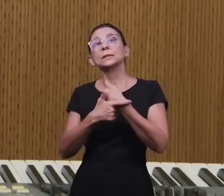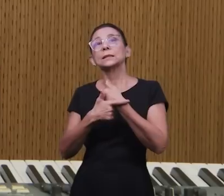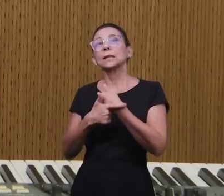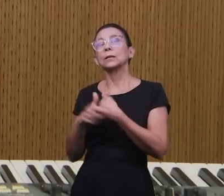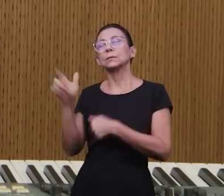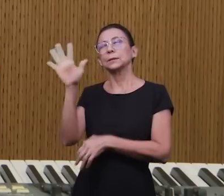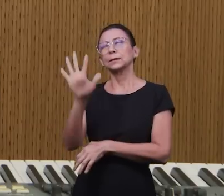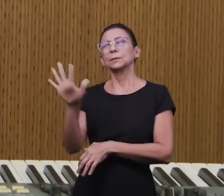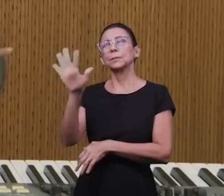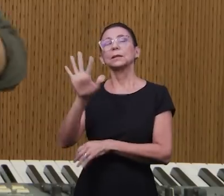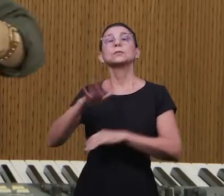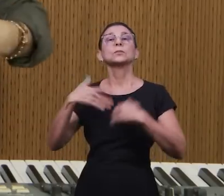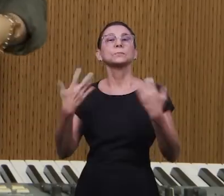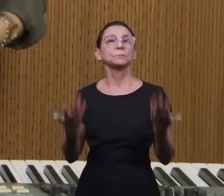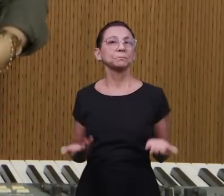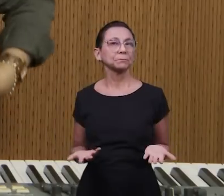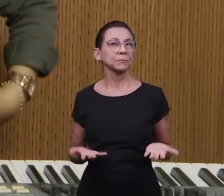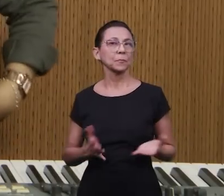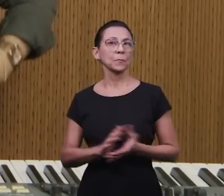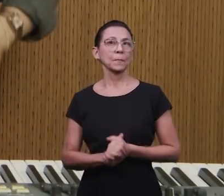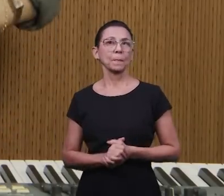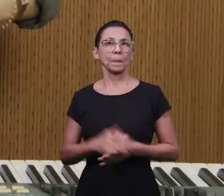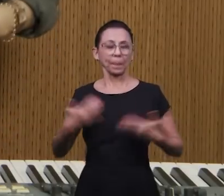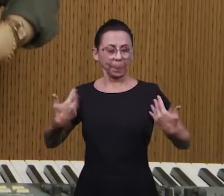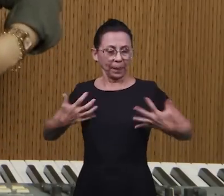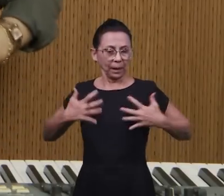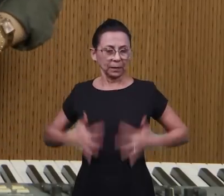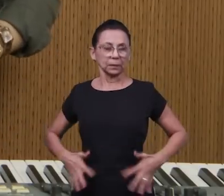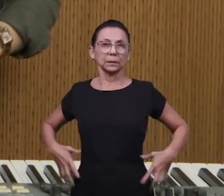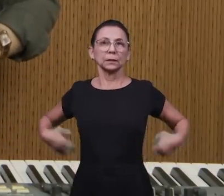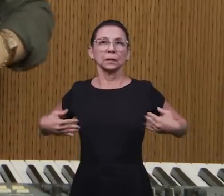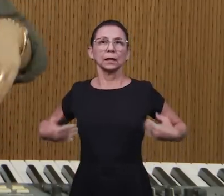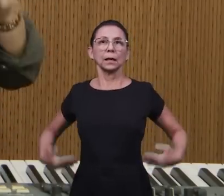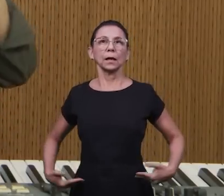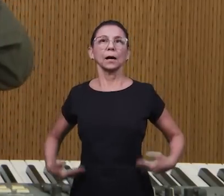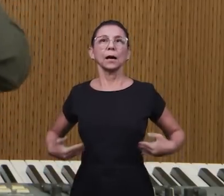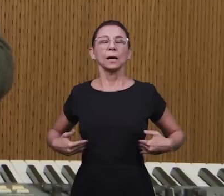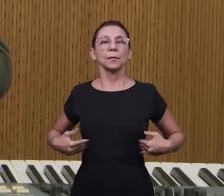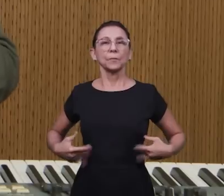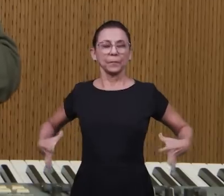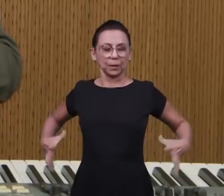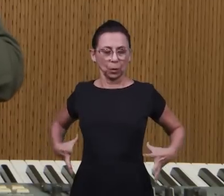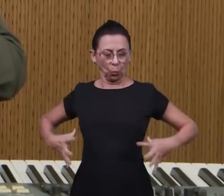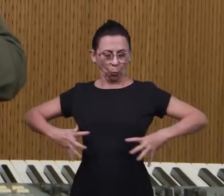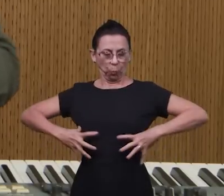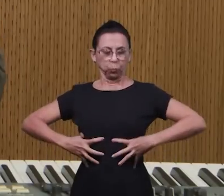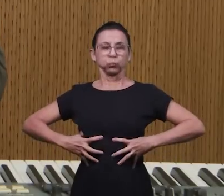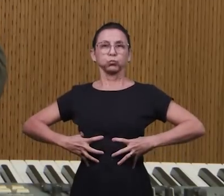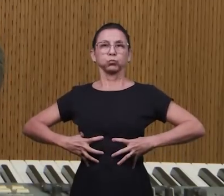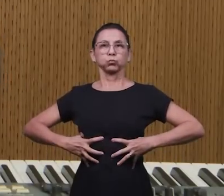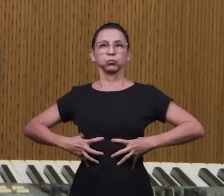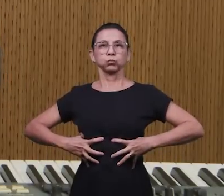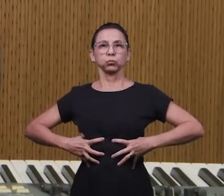imagem para a nossa aula de hoje. Nós temos nessa região do corpo a caixa torácica.